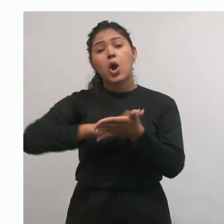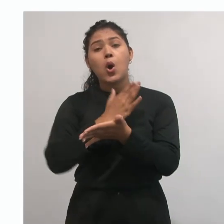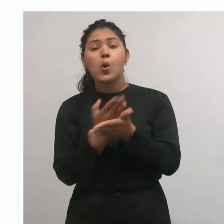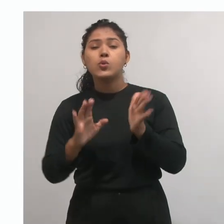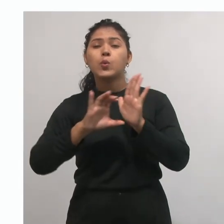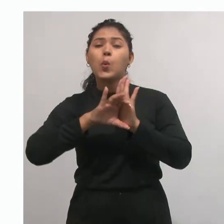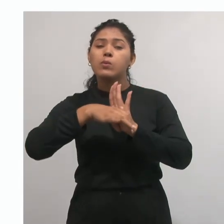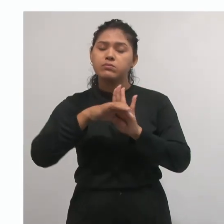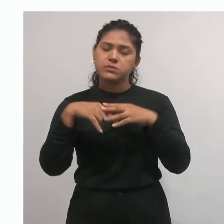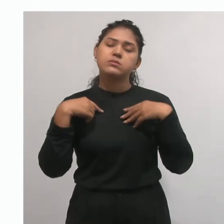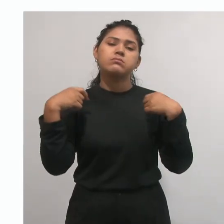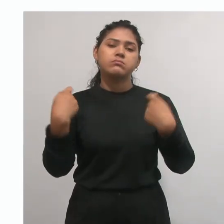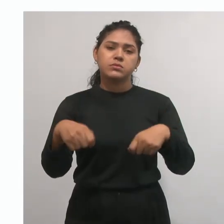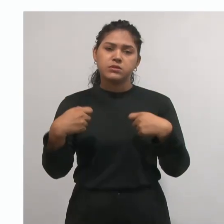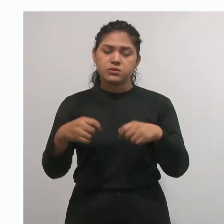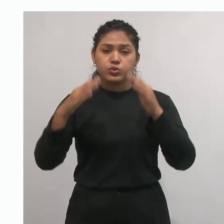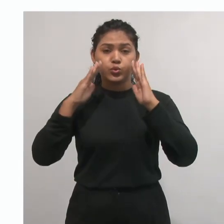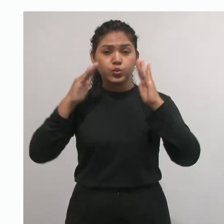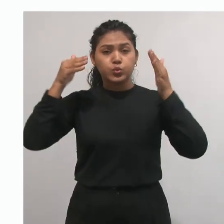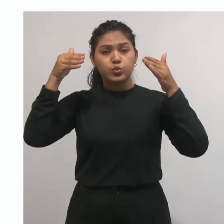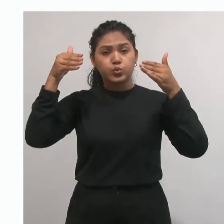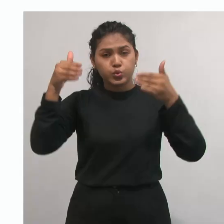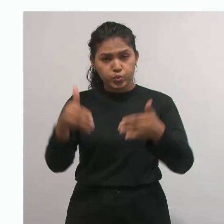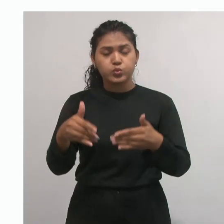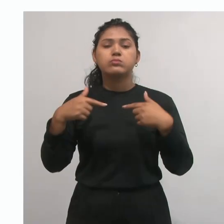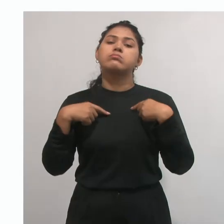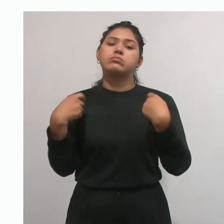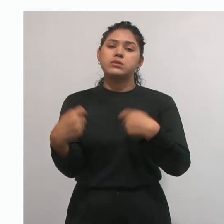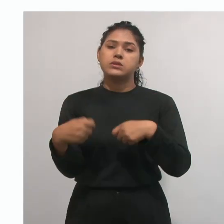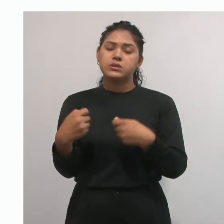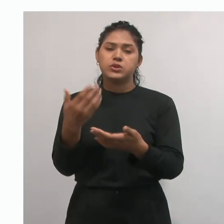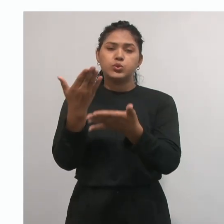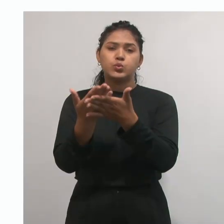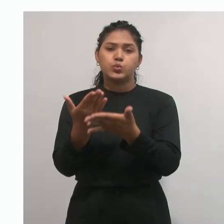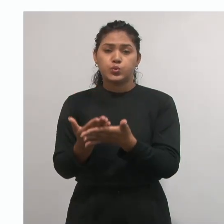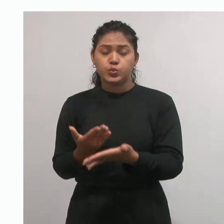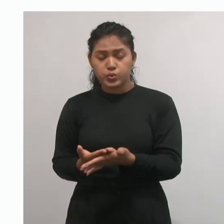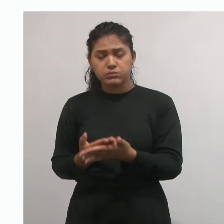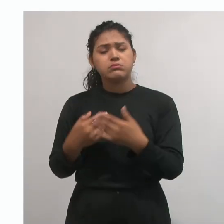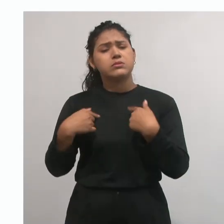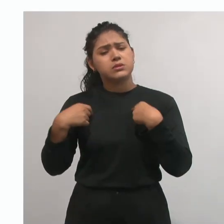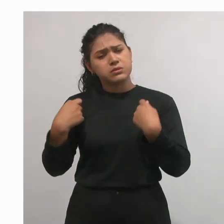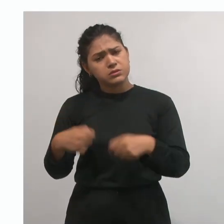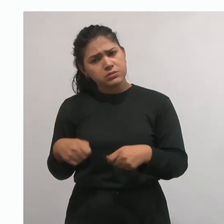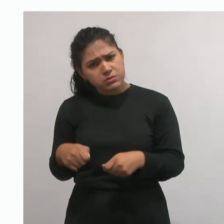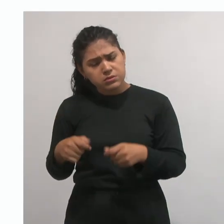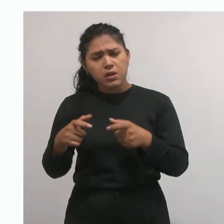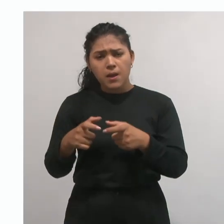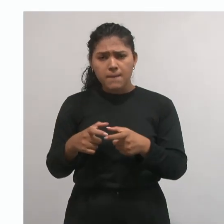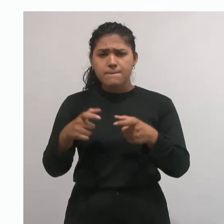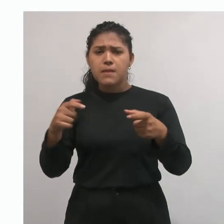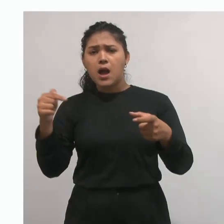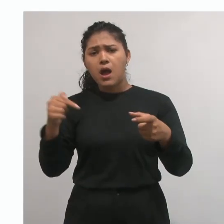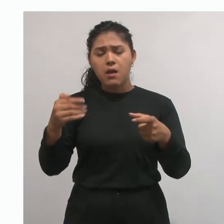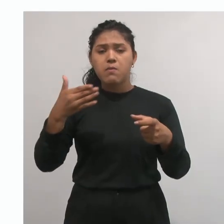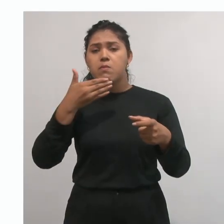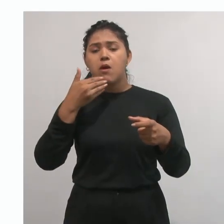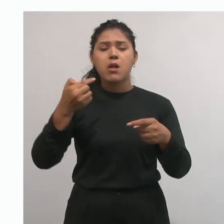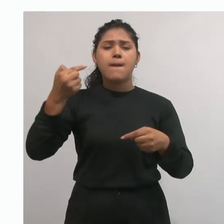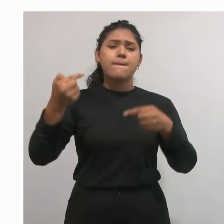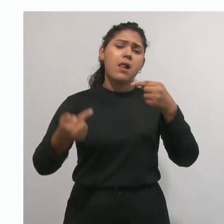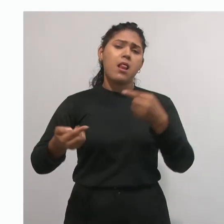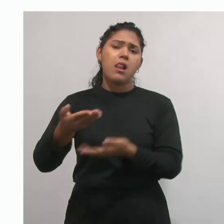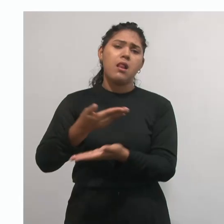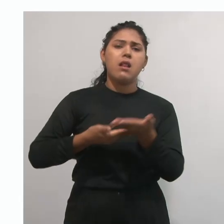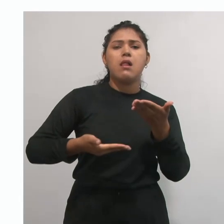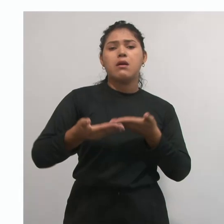alguns conceitos que precisam ser trabalhados, que precisam ser estudados, que precisam ser